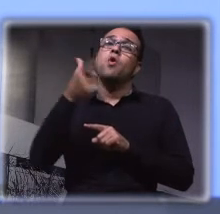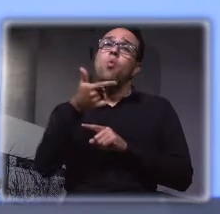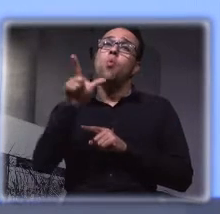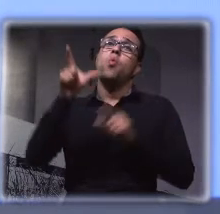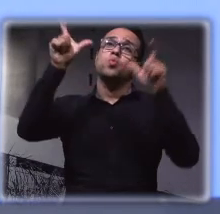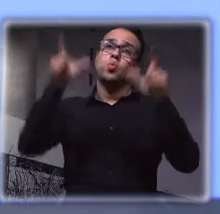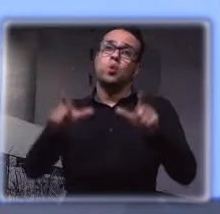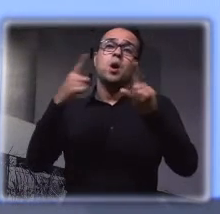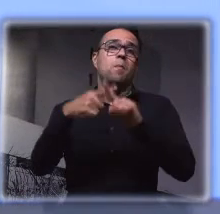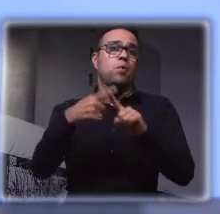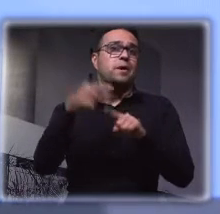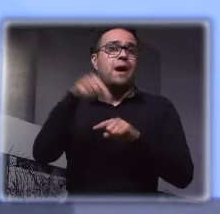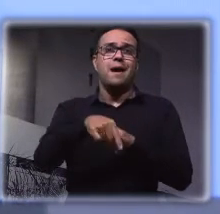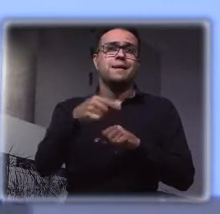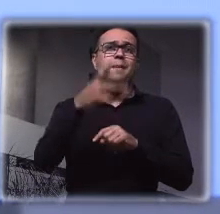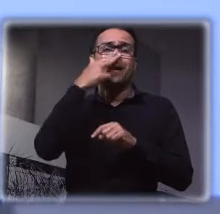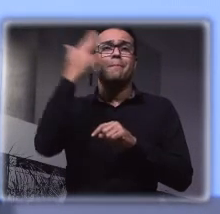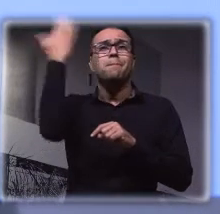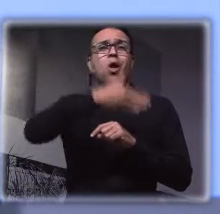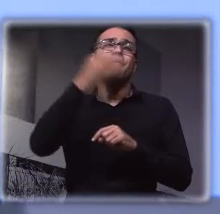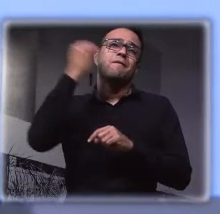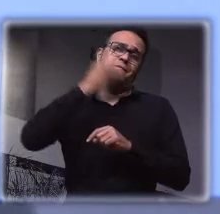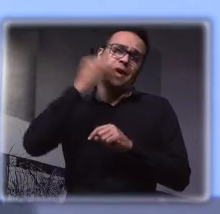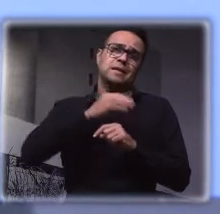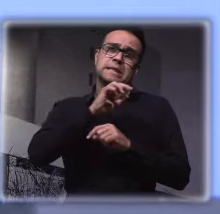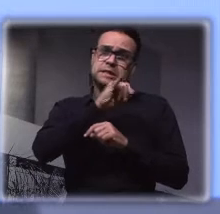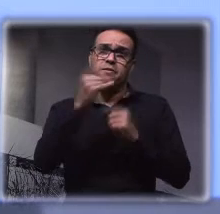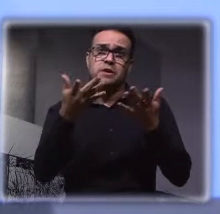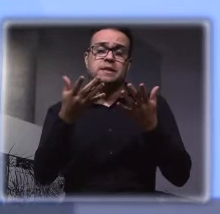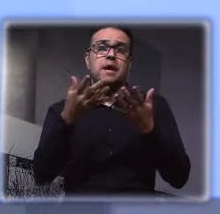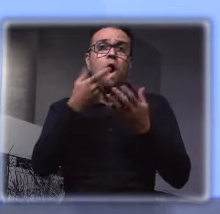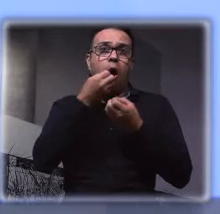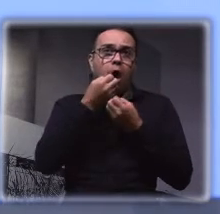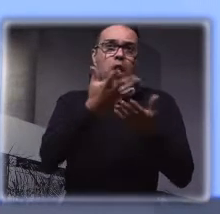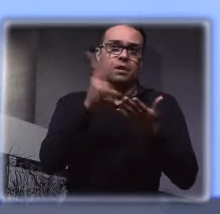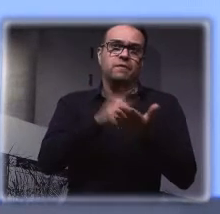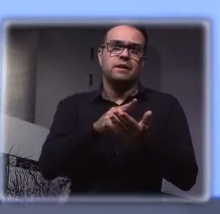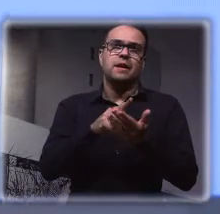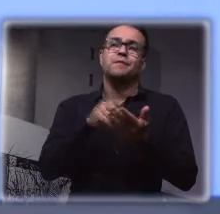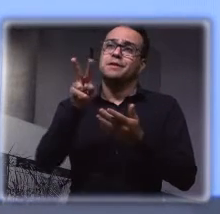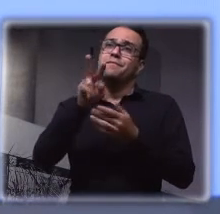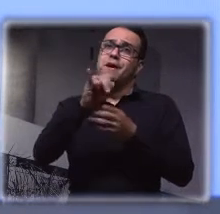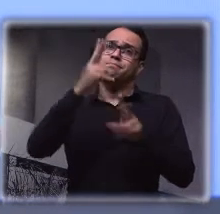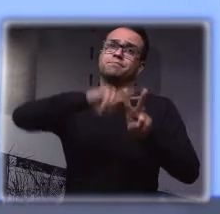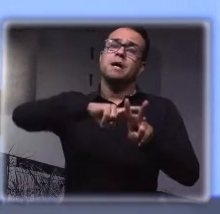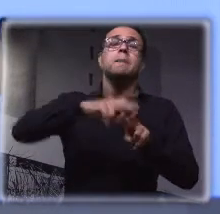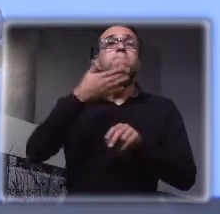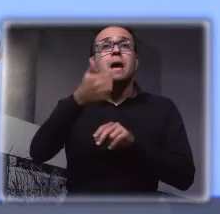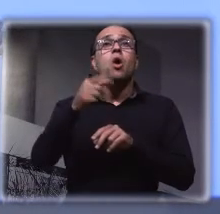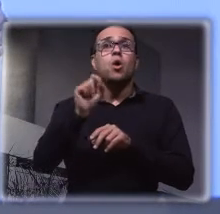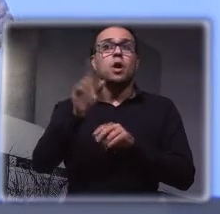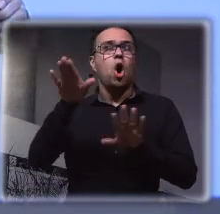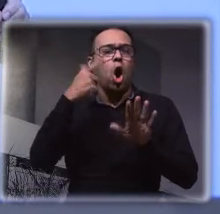lugar. Porque aqui a prova está muito fraca. Agora, se você confessar, você vai ser condenado. Agora é melhor,